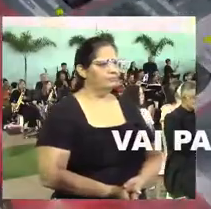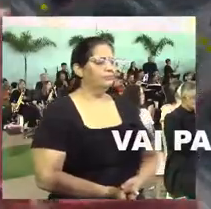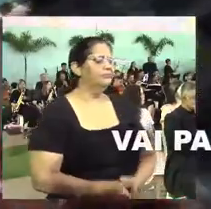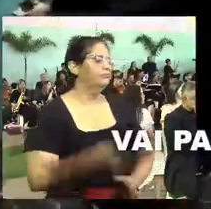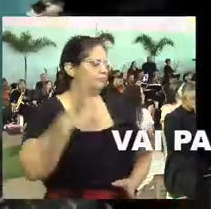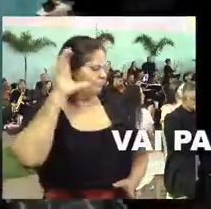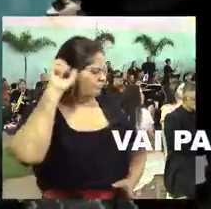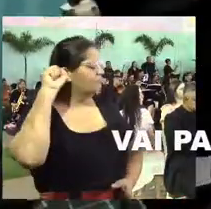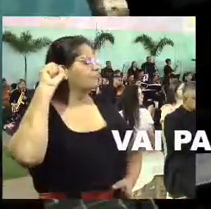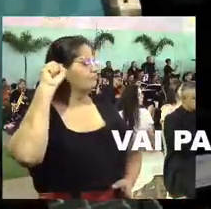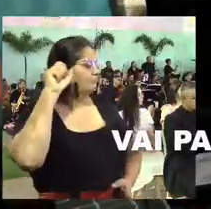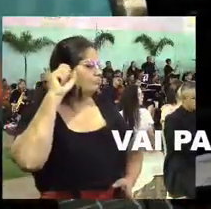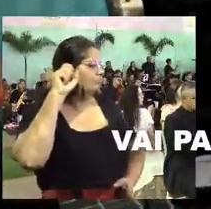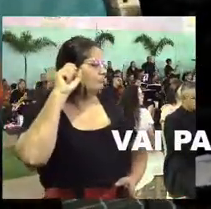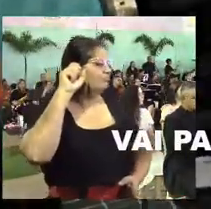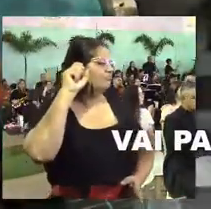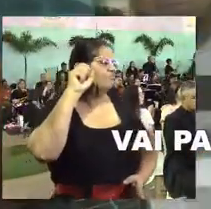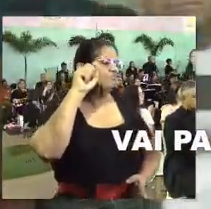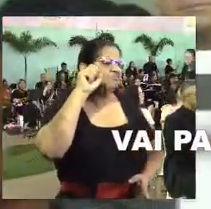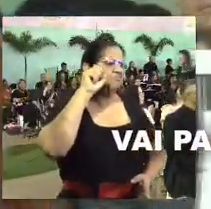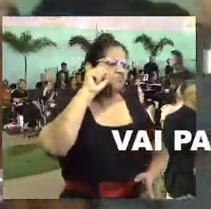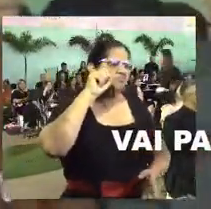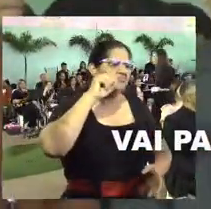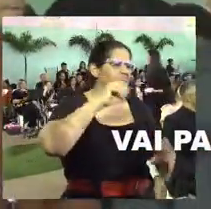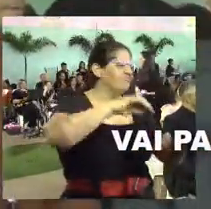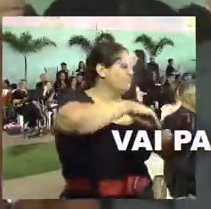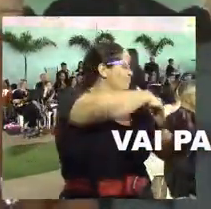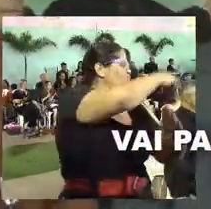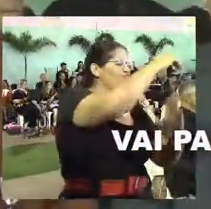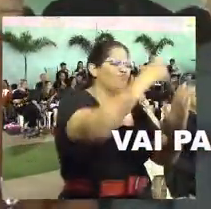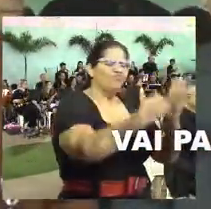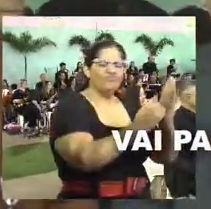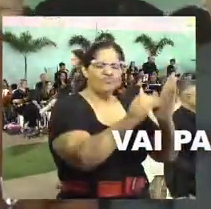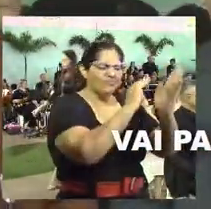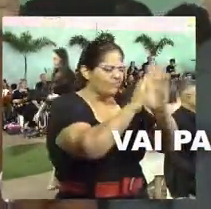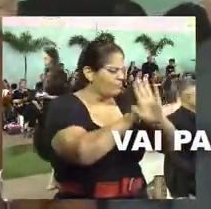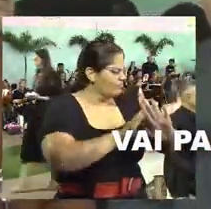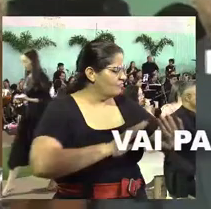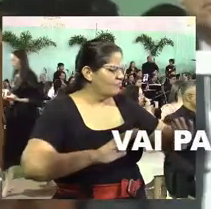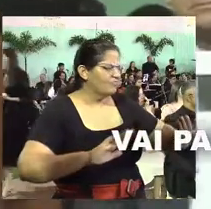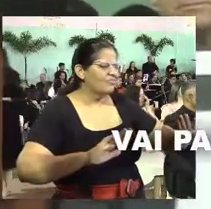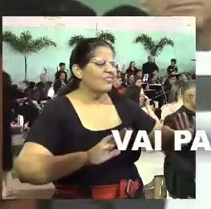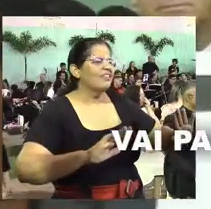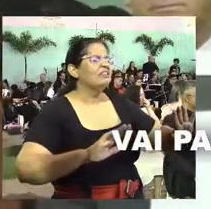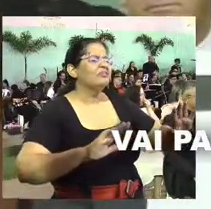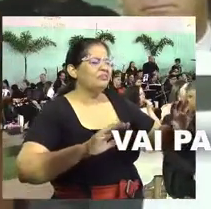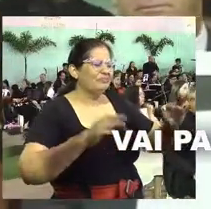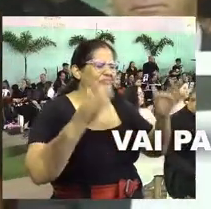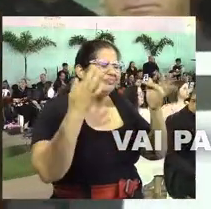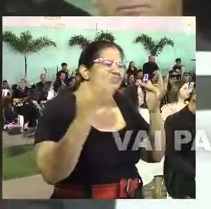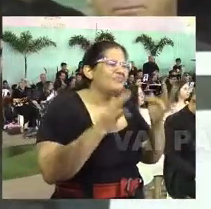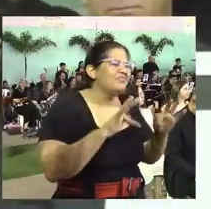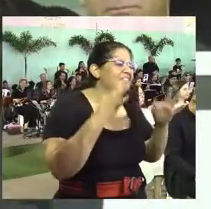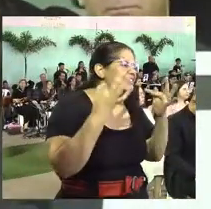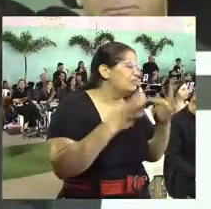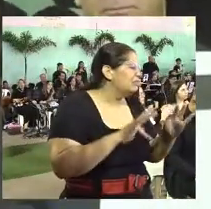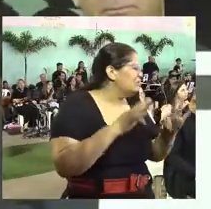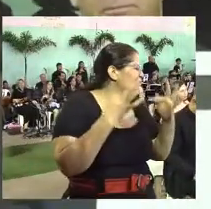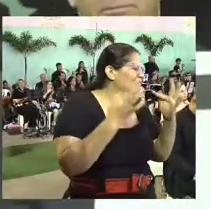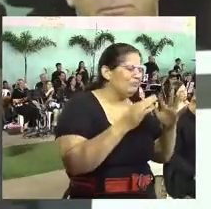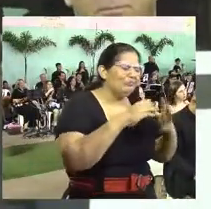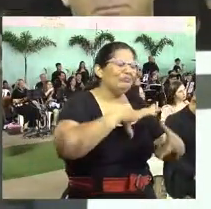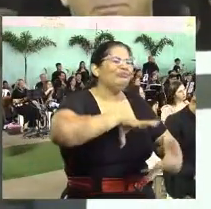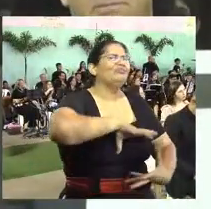escute só vai passar essa dor que Arrebenta a tua